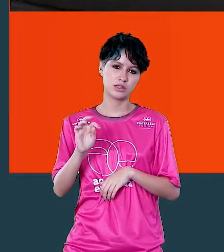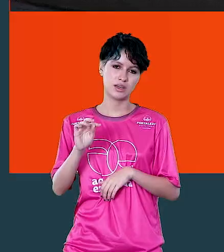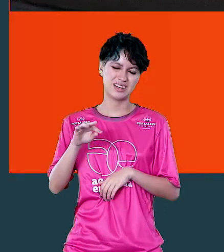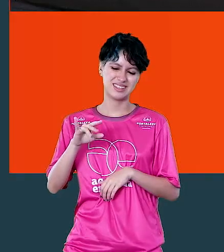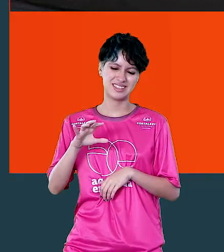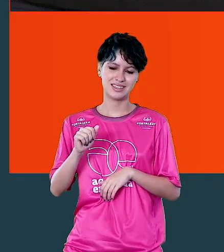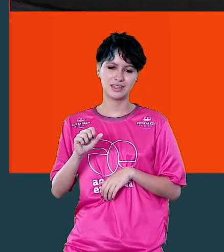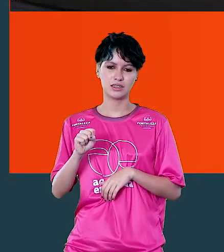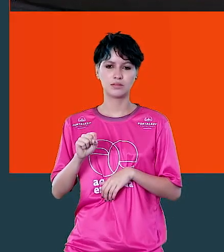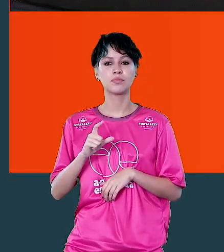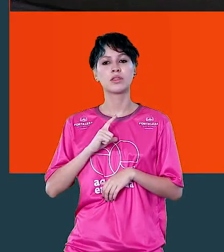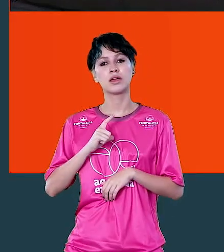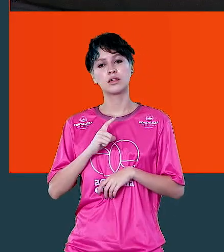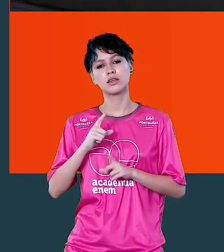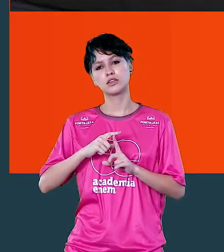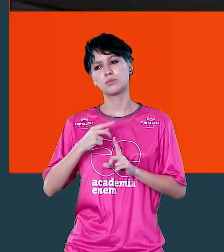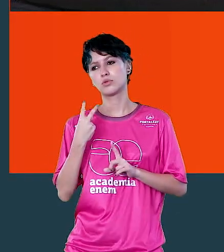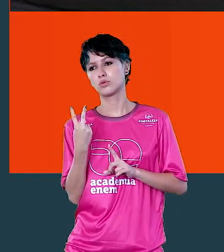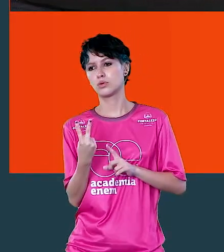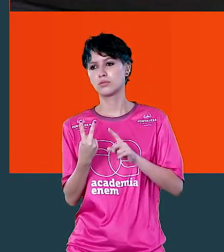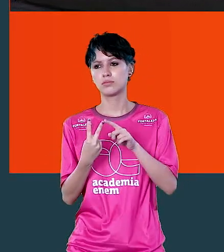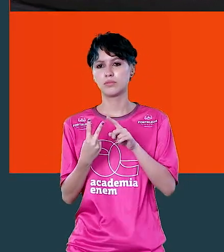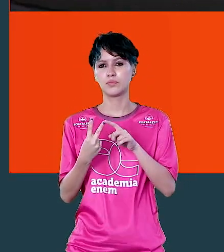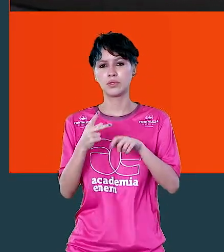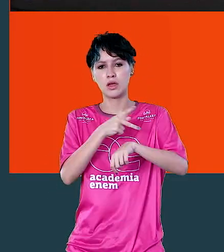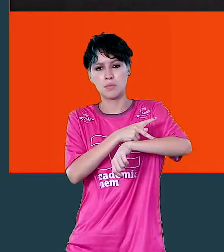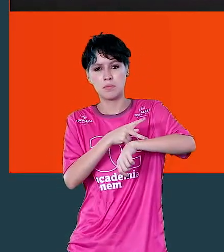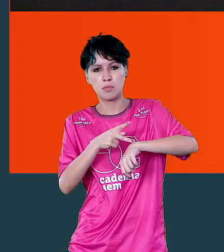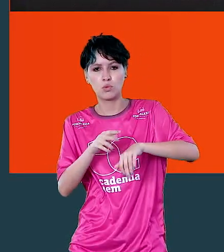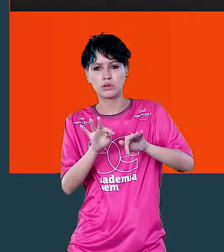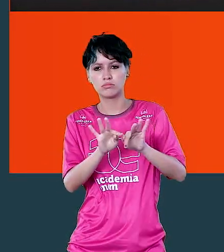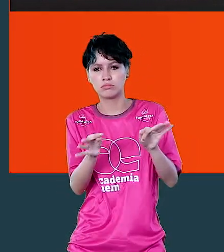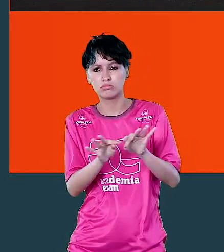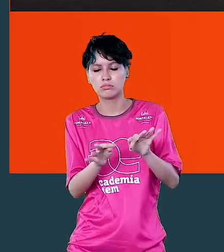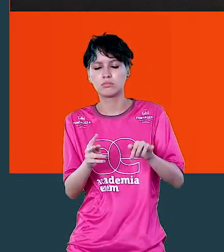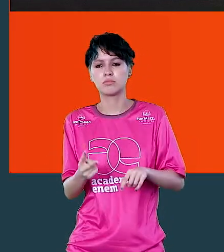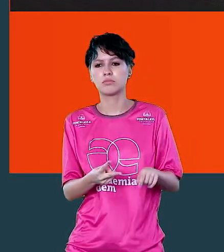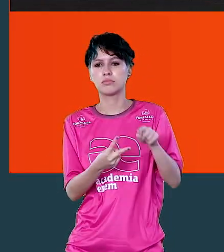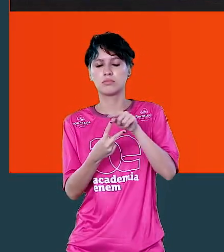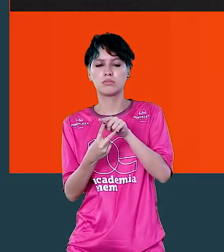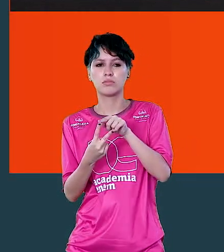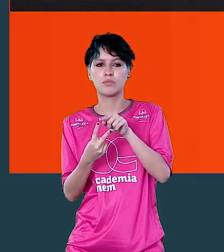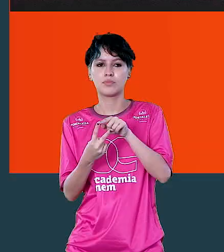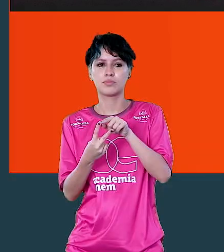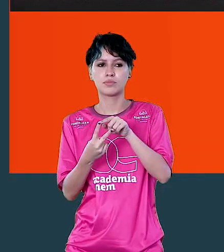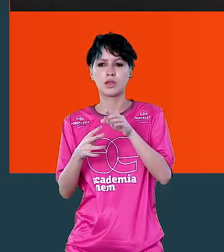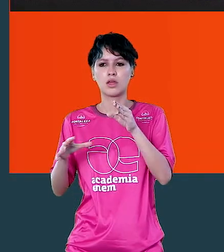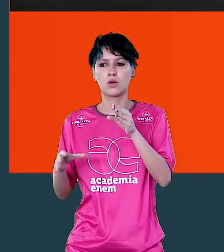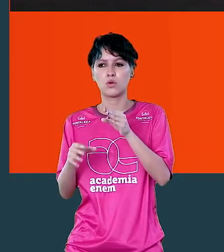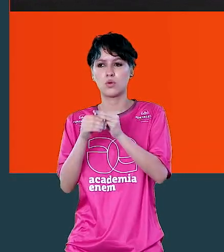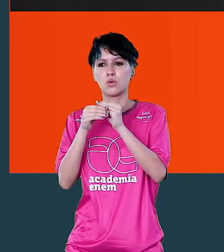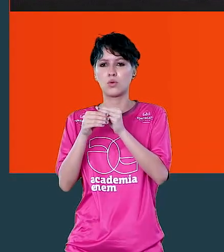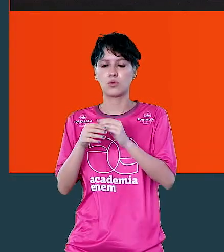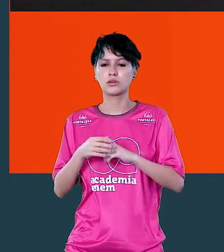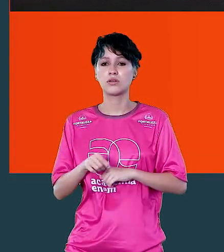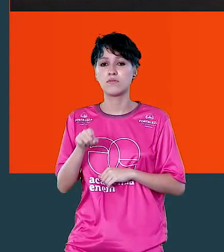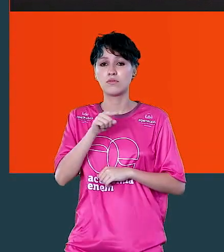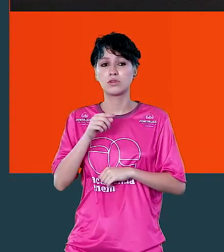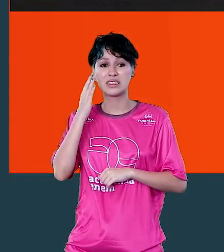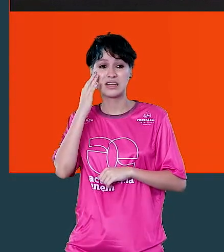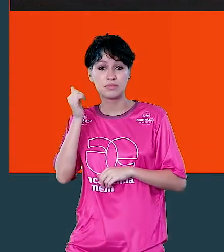temos dois tipos de substâncias: substâncias puras simples e substâncias puras compostas. Vocês sabem diferenciar